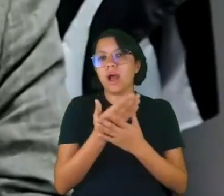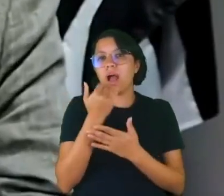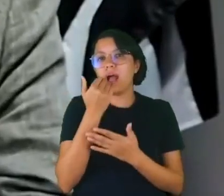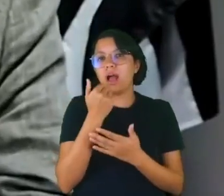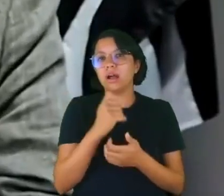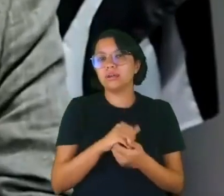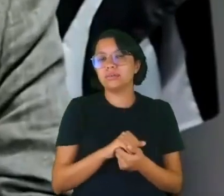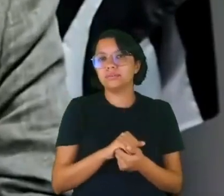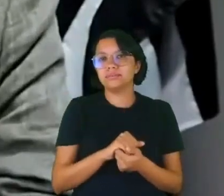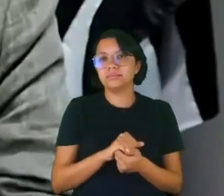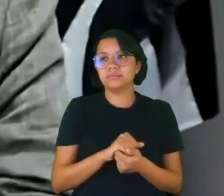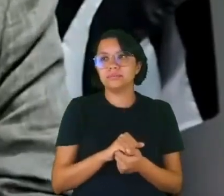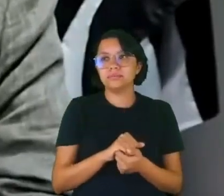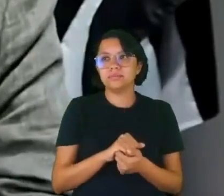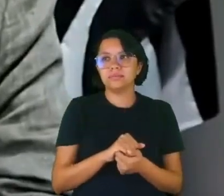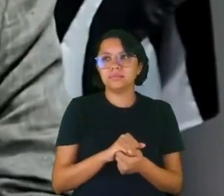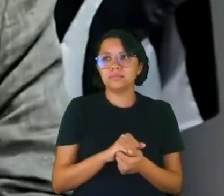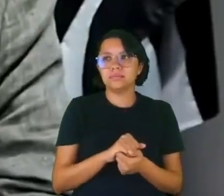alimentos,